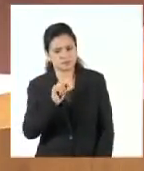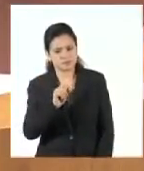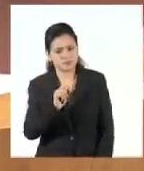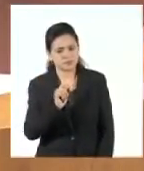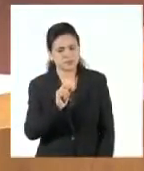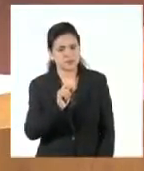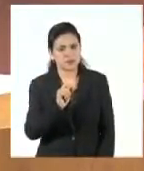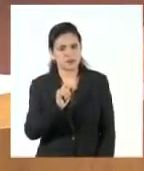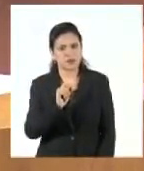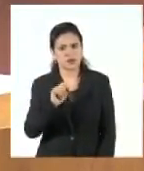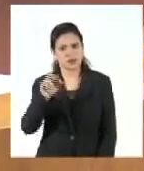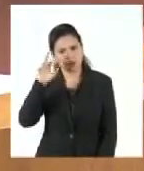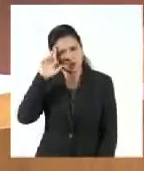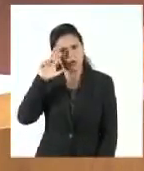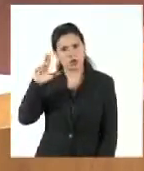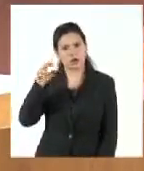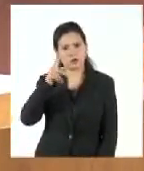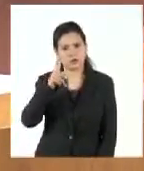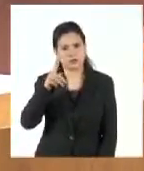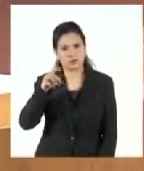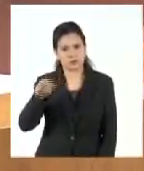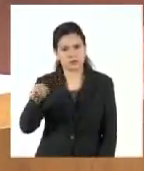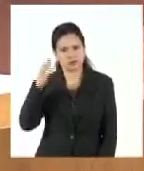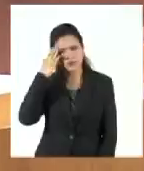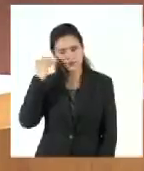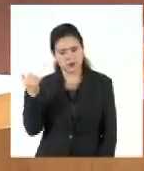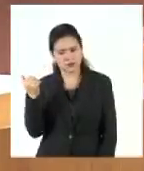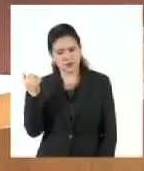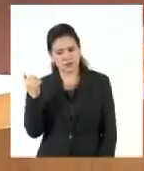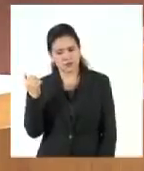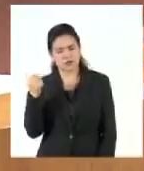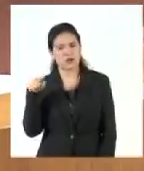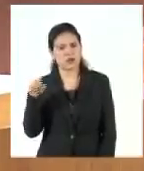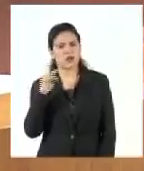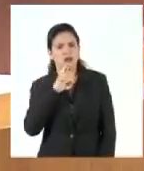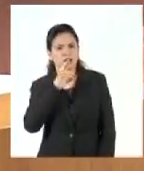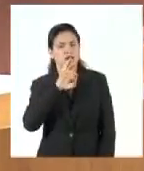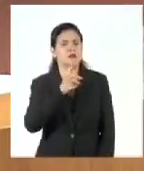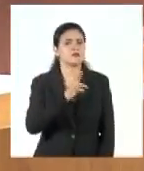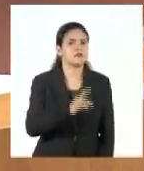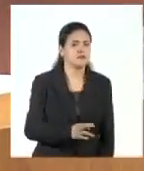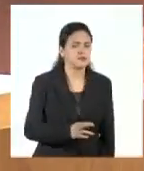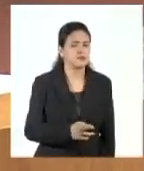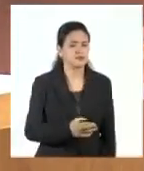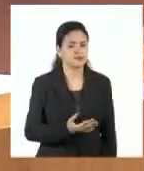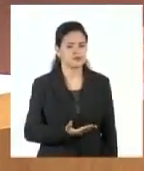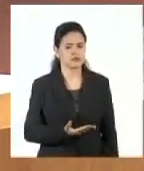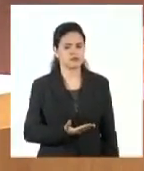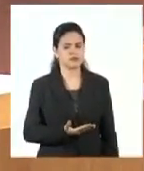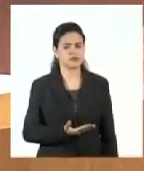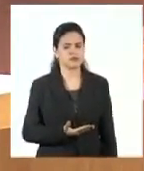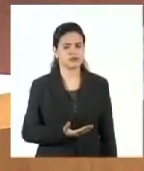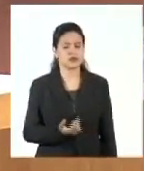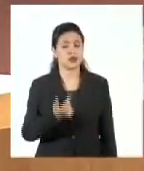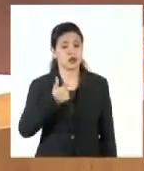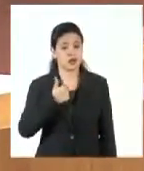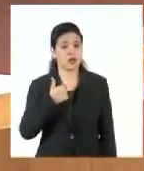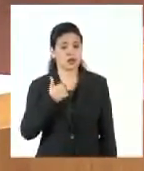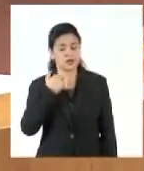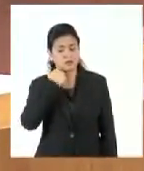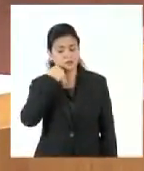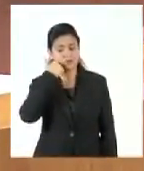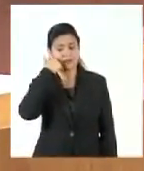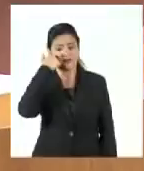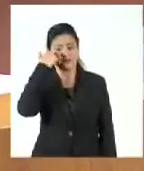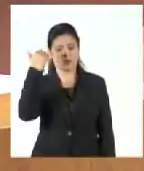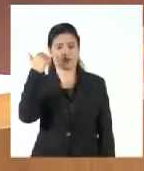da PM sabia de alguma coisa? Ele soube responder. Eu fiquei com vergonha.